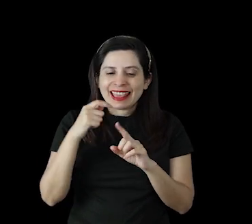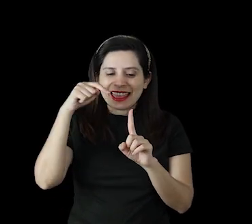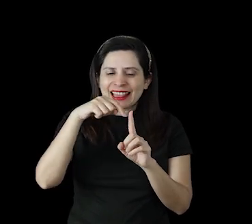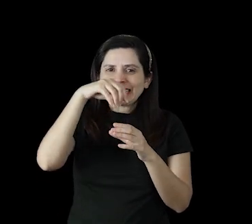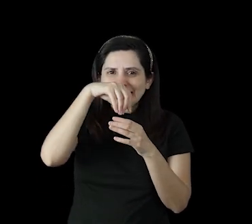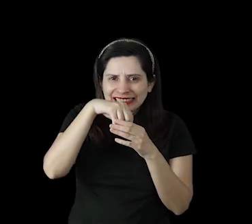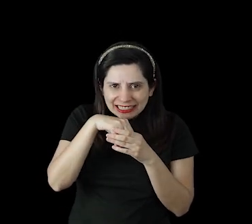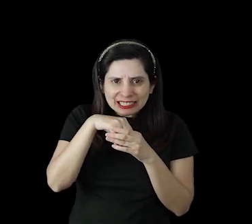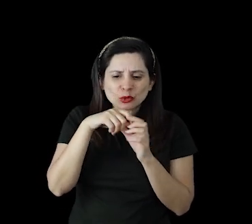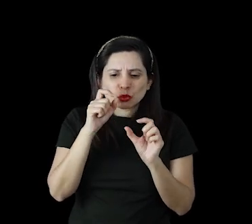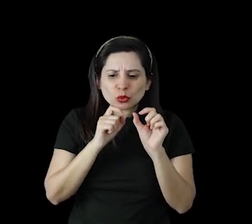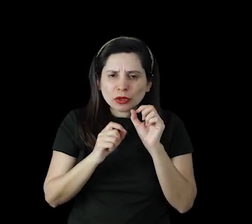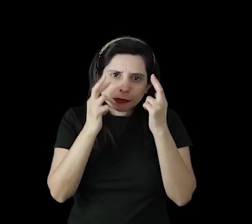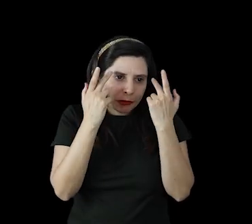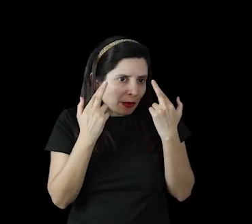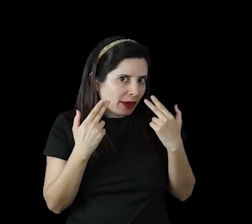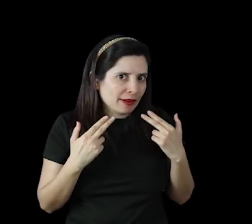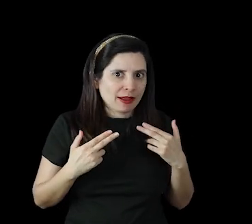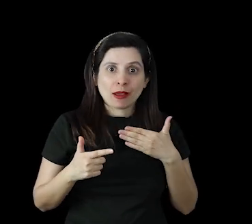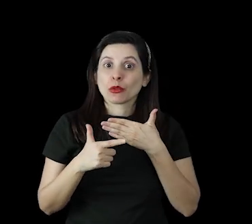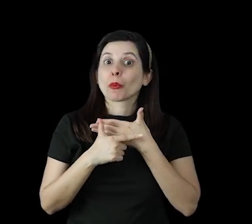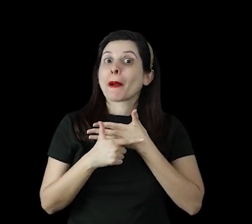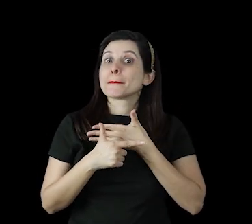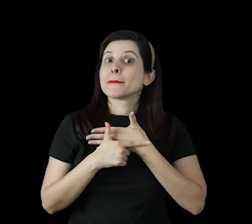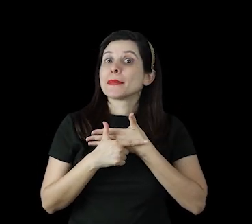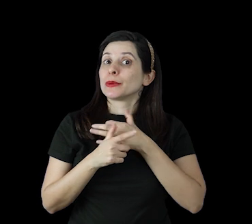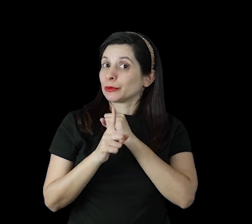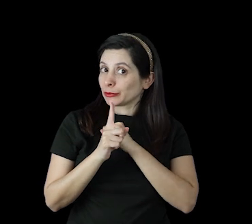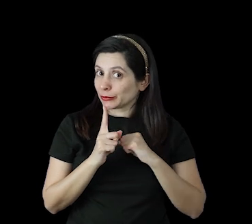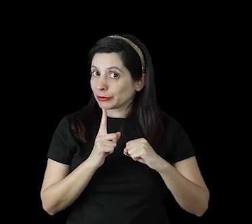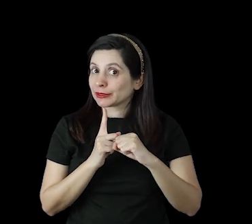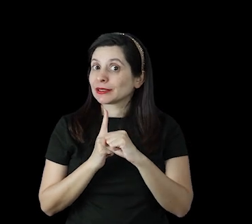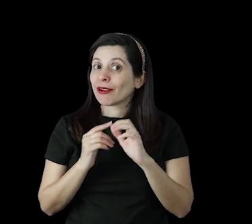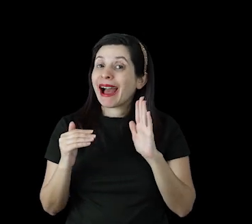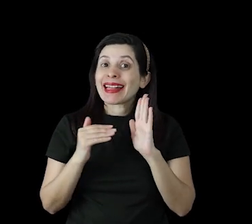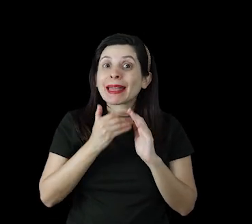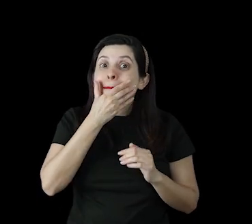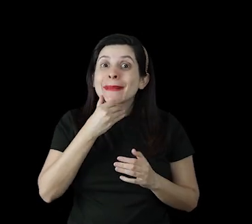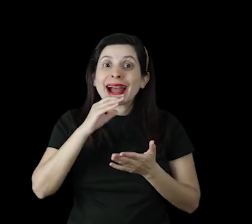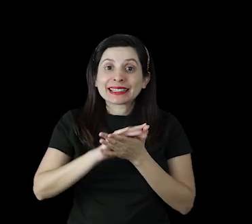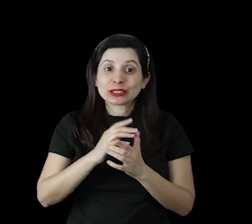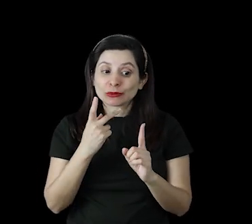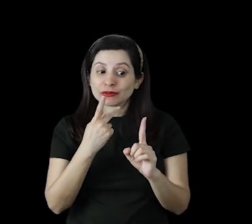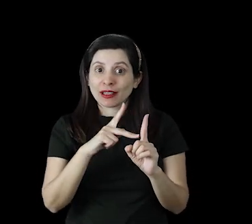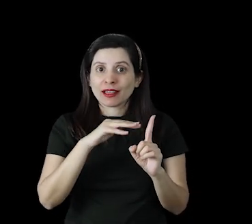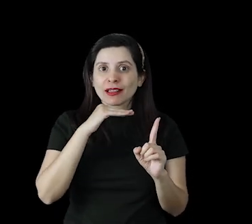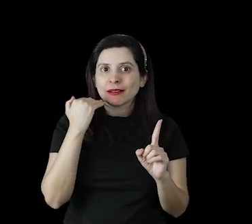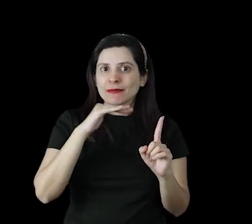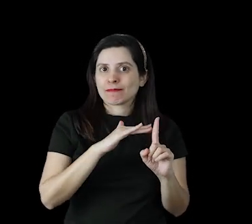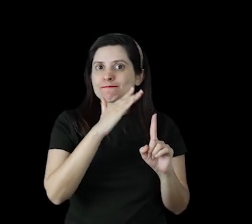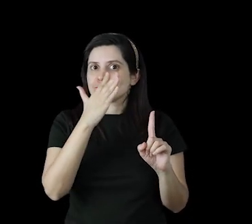desse registro da normalidade do papel social, até que o marido morre, que é tipo como se fosse